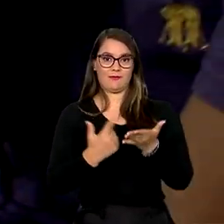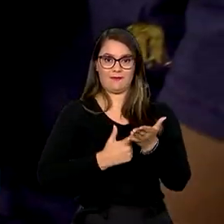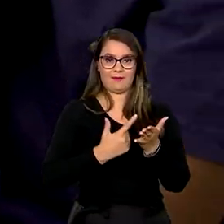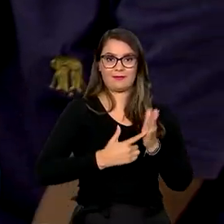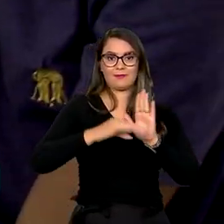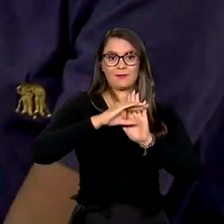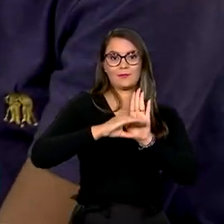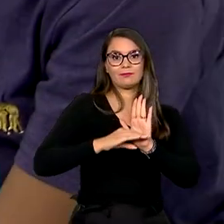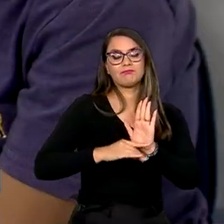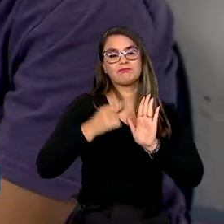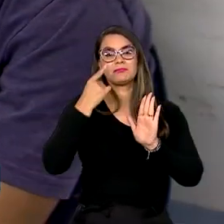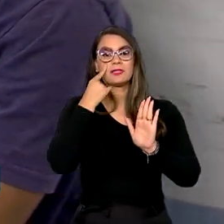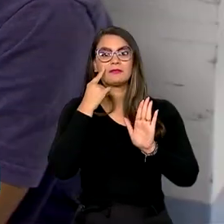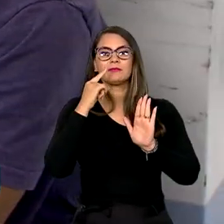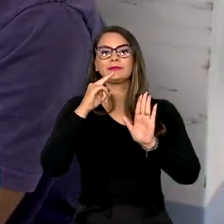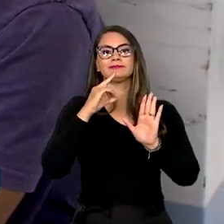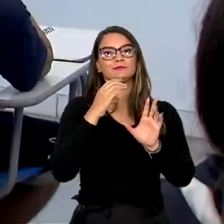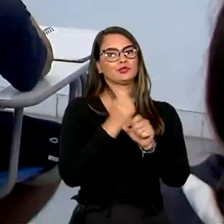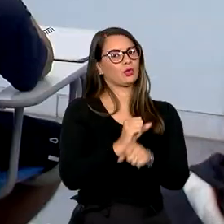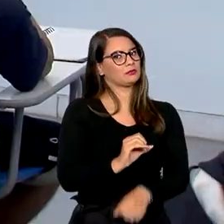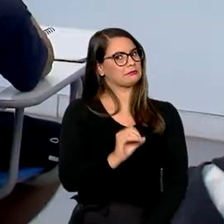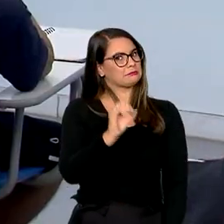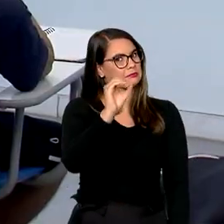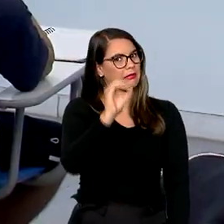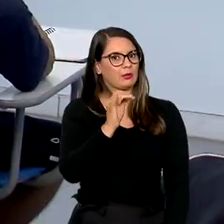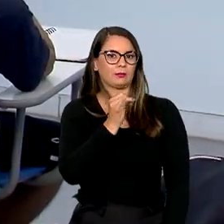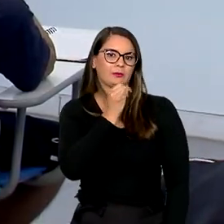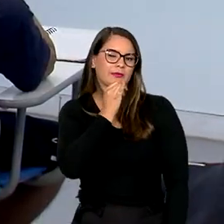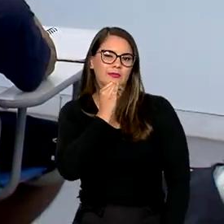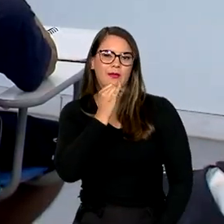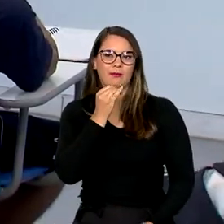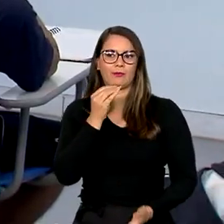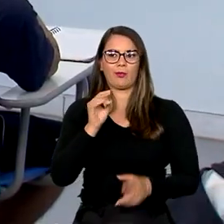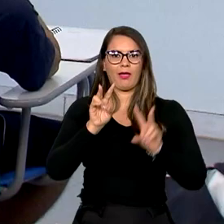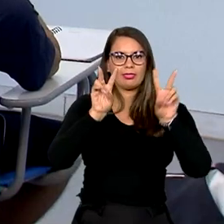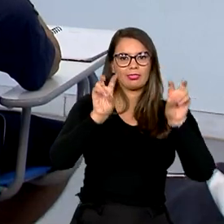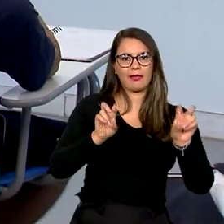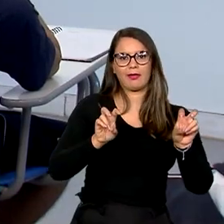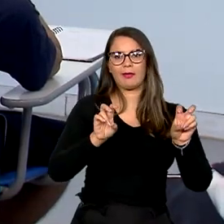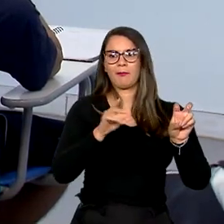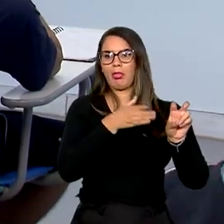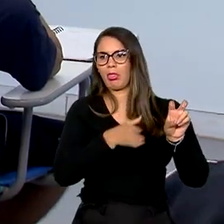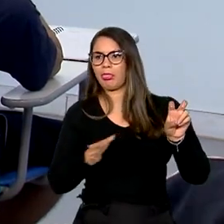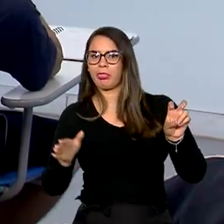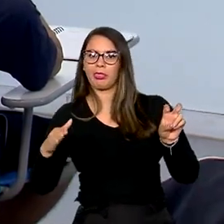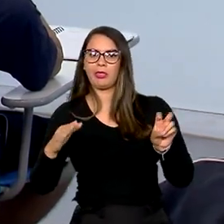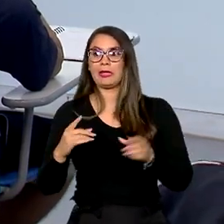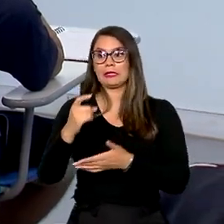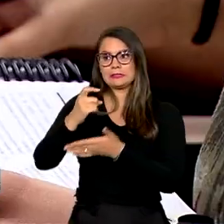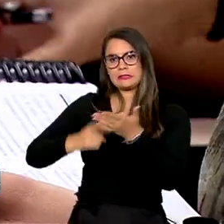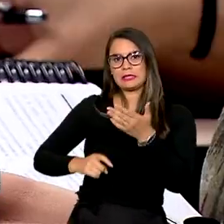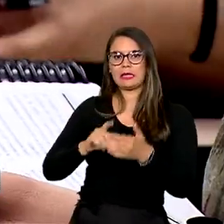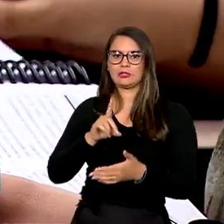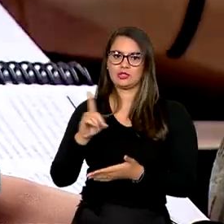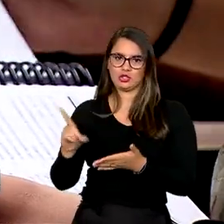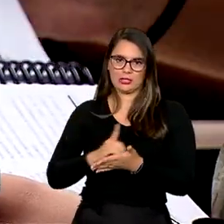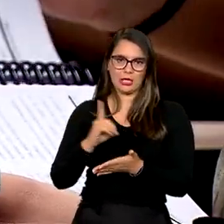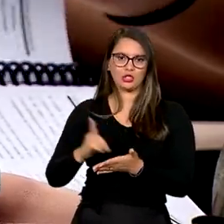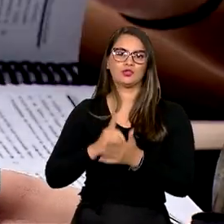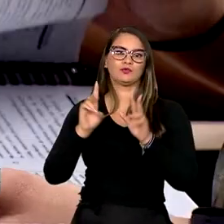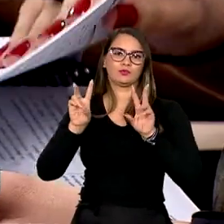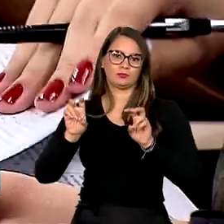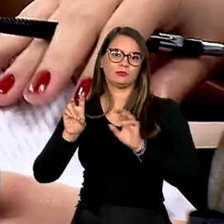critérios que conferem nota zero à redação Como diz respeito ao tema e a estrutura dissertativa do texto a prova do